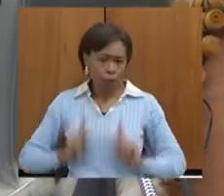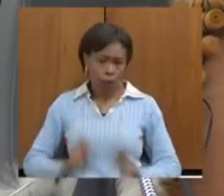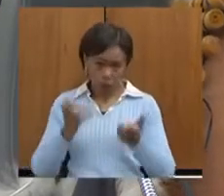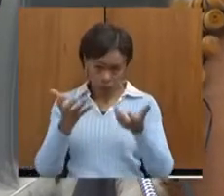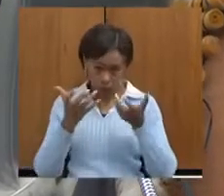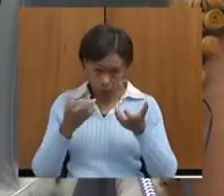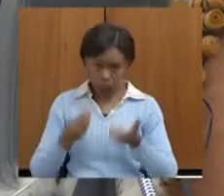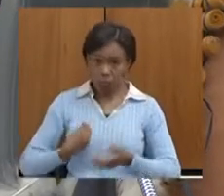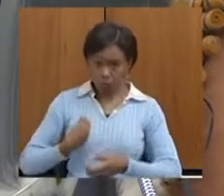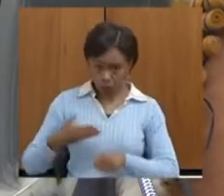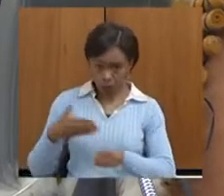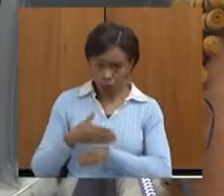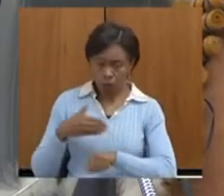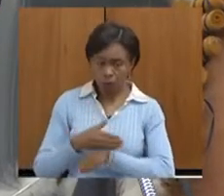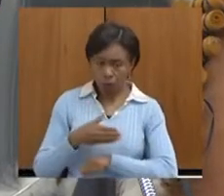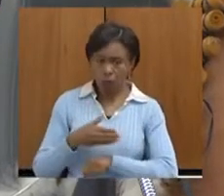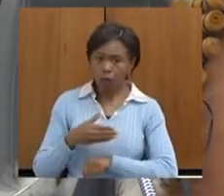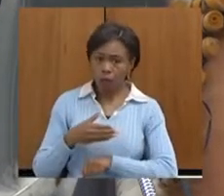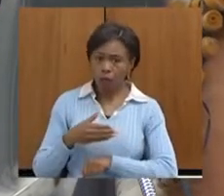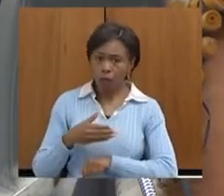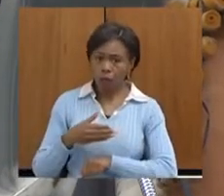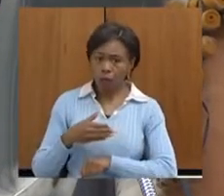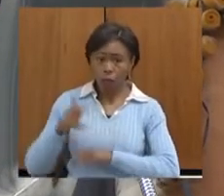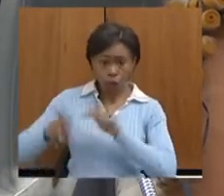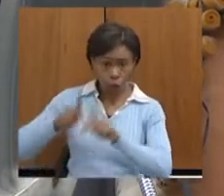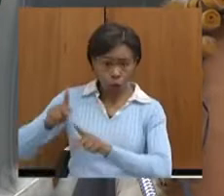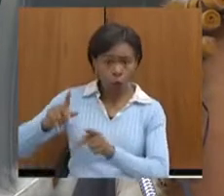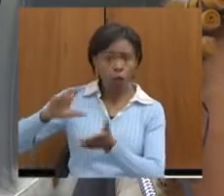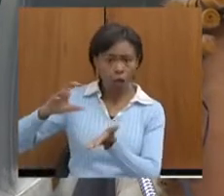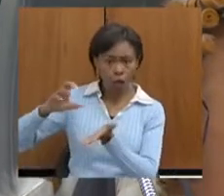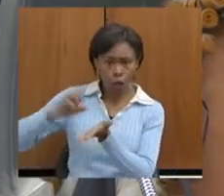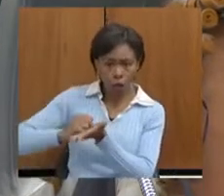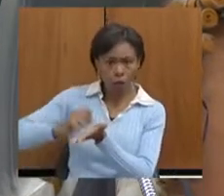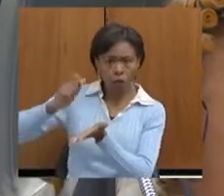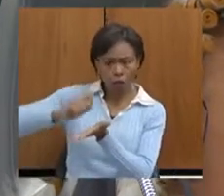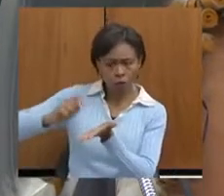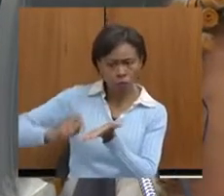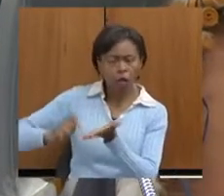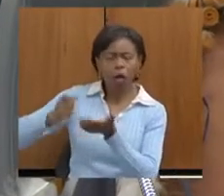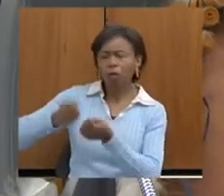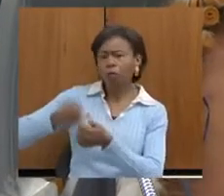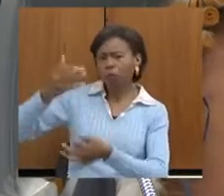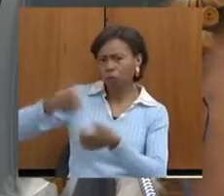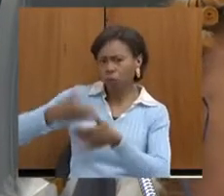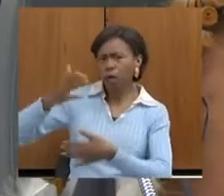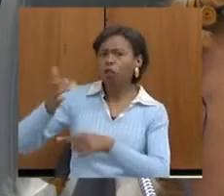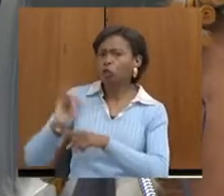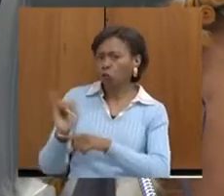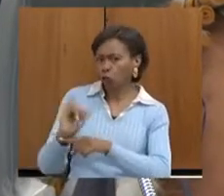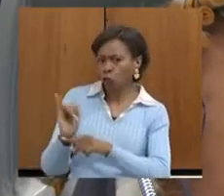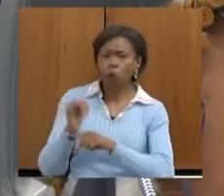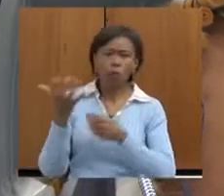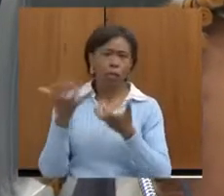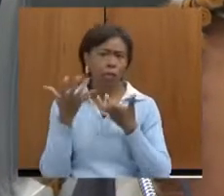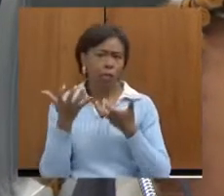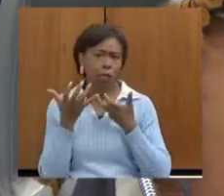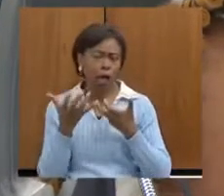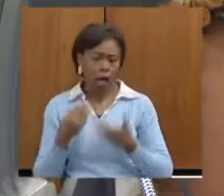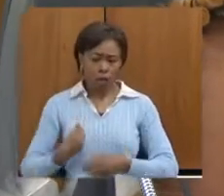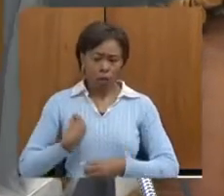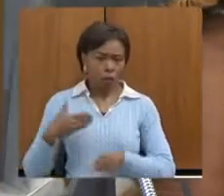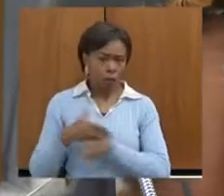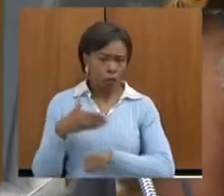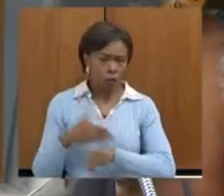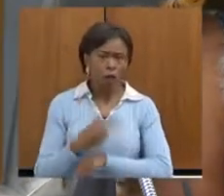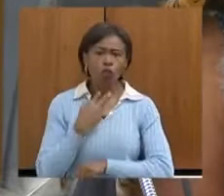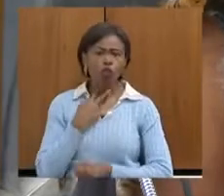participar nem os atingidos estão escrevendo lá no chat do YouTube sobre isso né queremos participação queremos ter